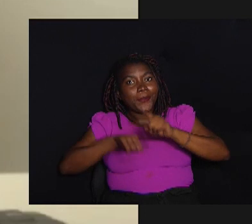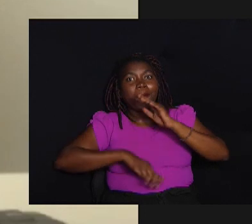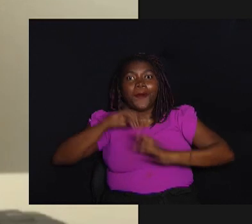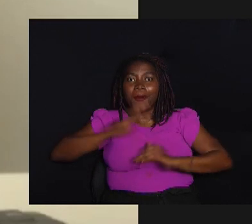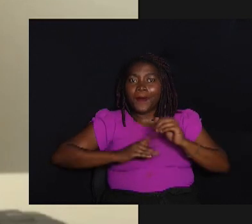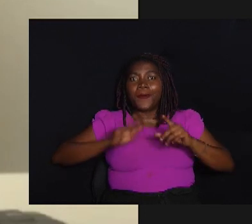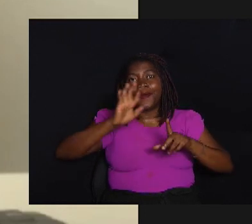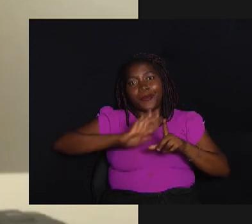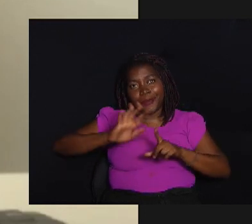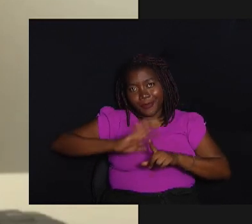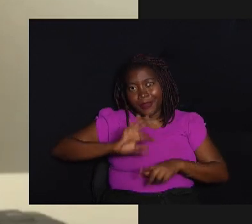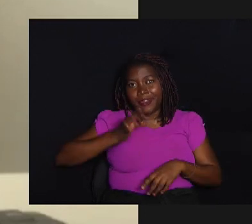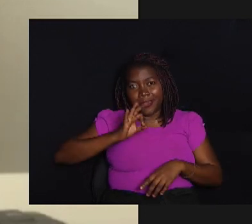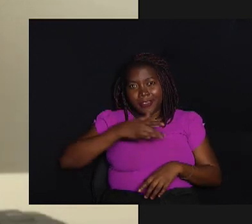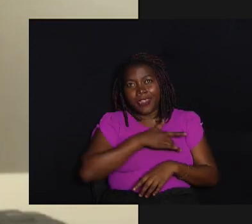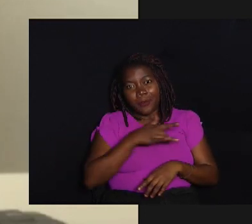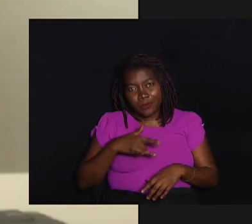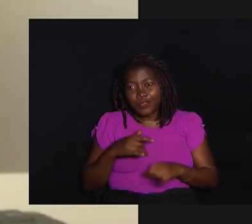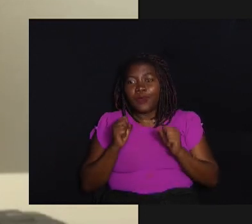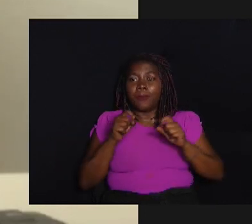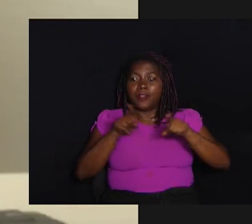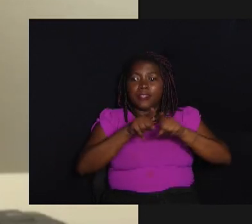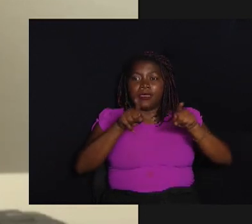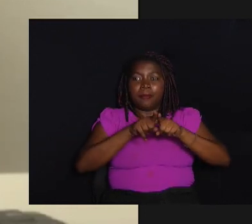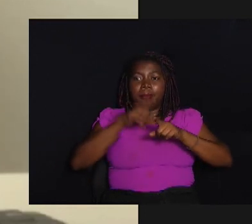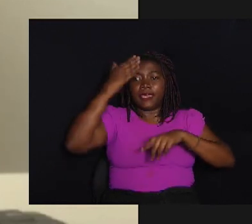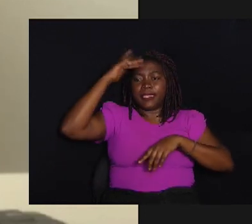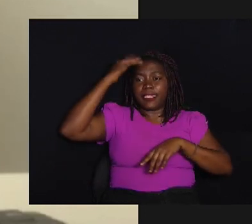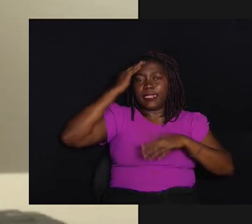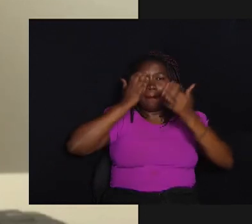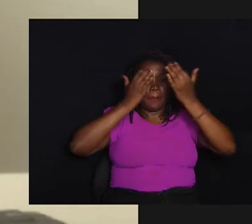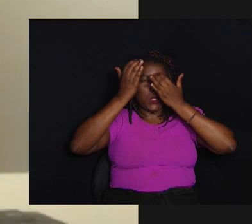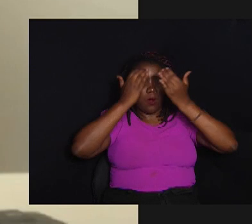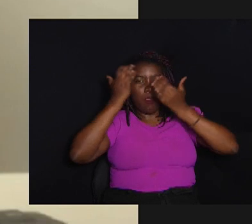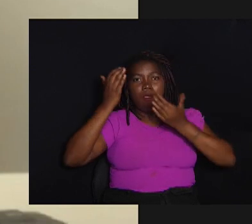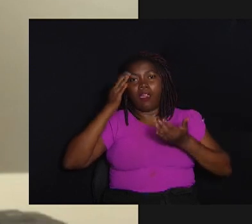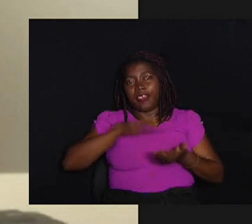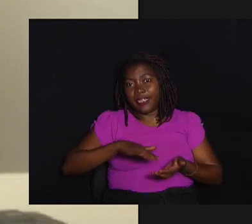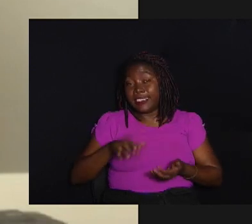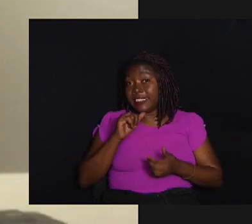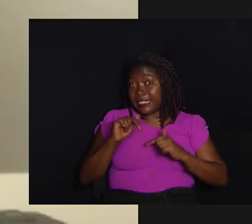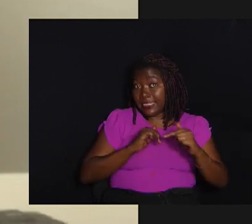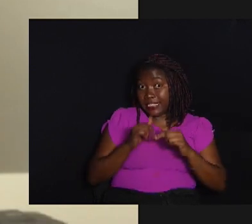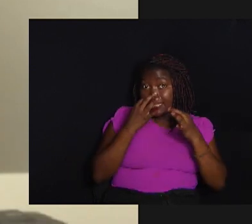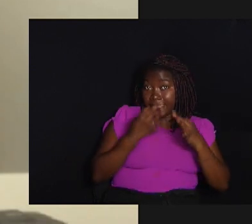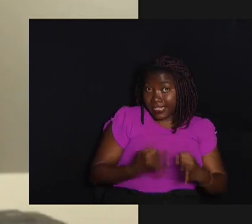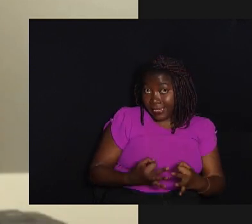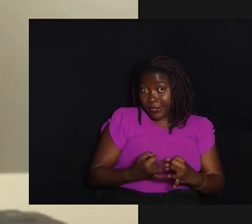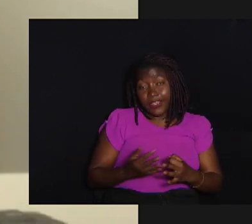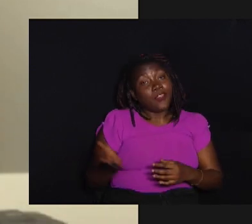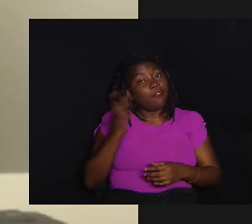área da saúde que possam também entender as questões psicológicas na criança, se estamos trabalhando certo. Vamos procurar